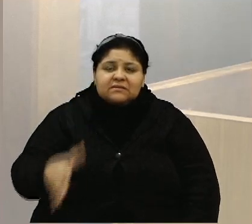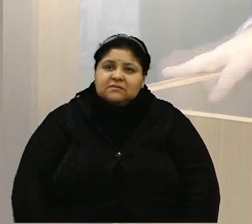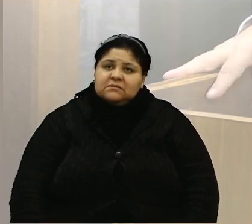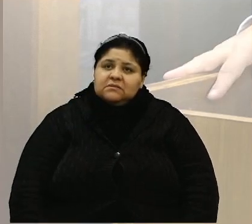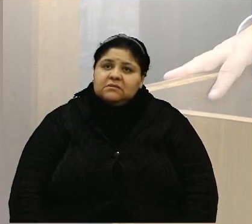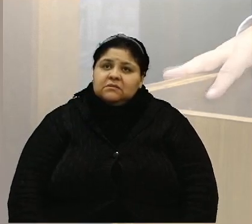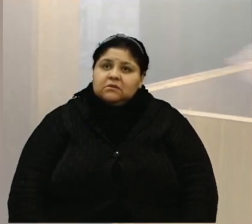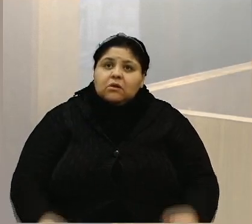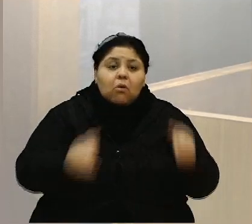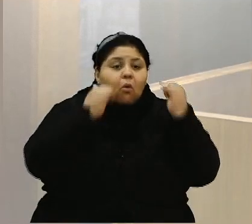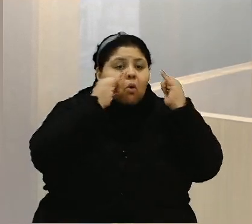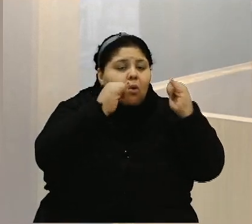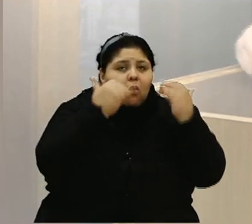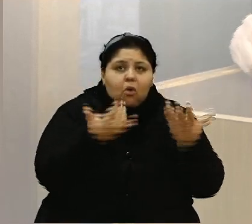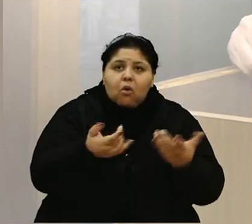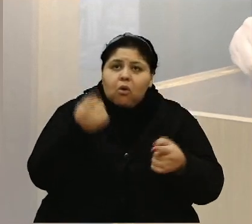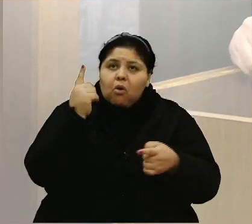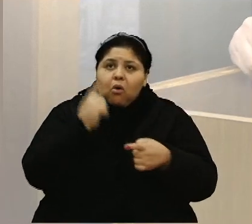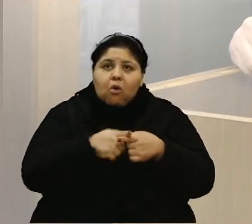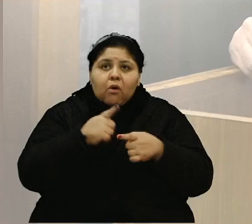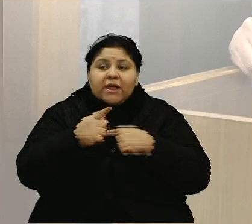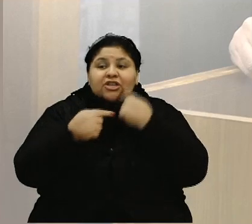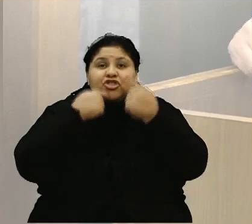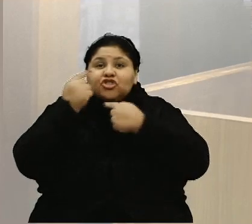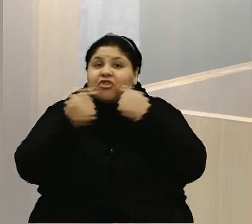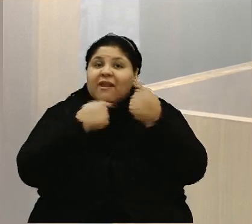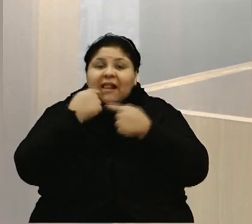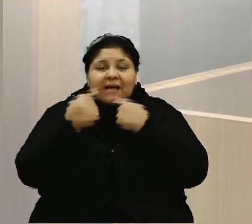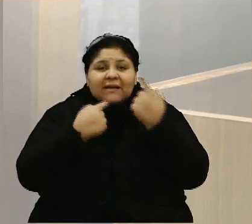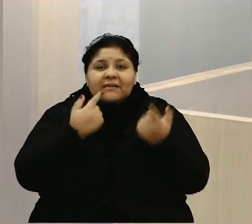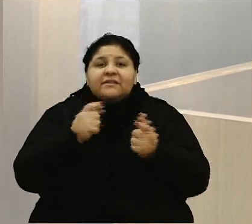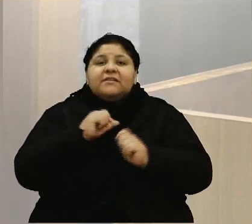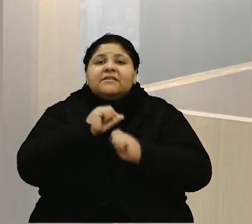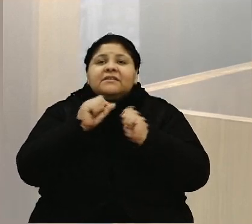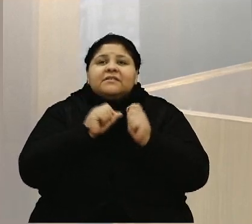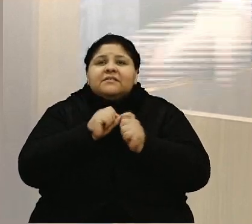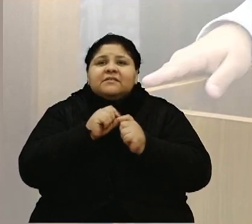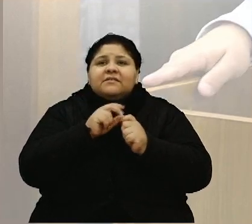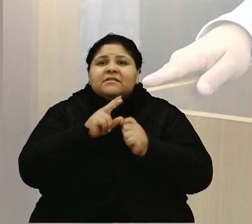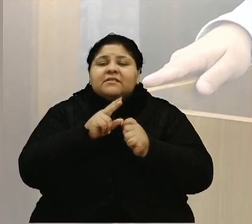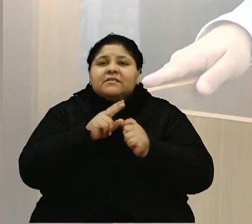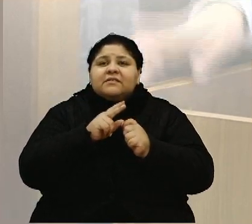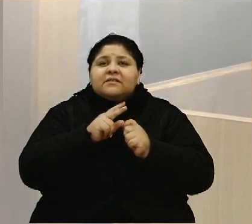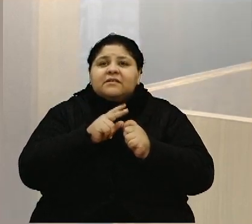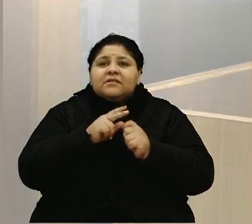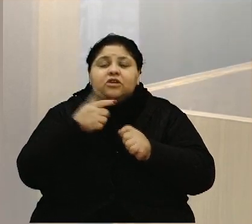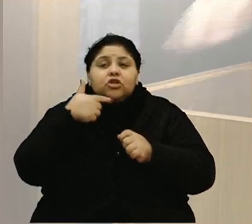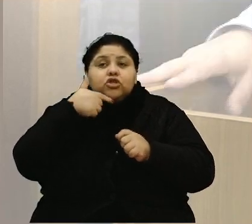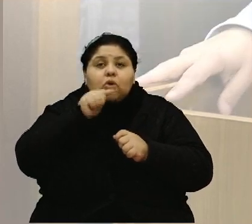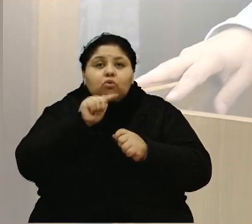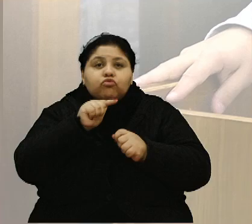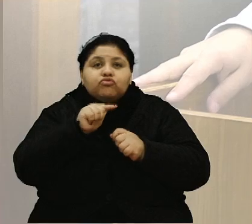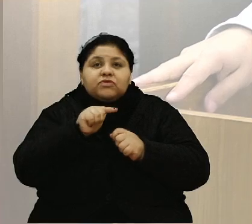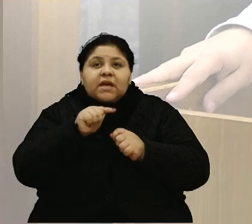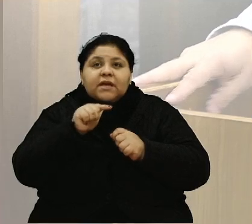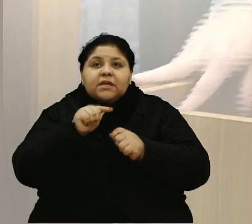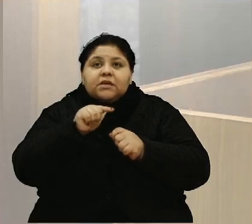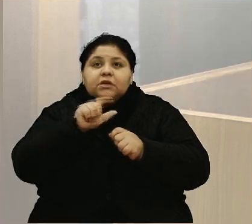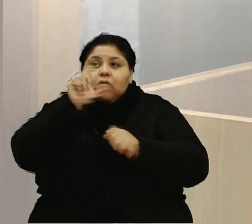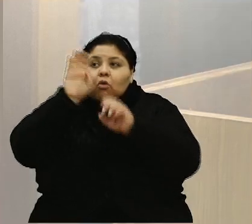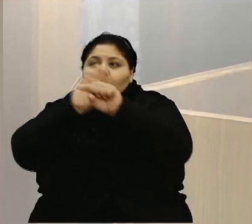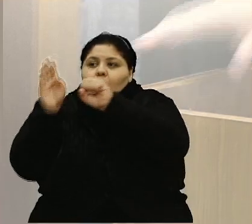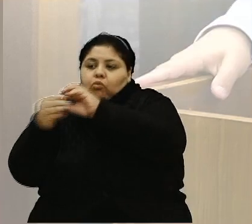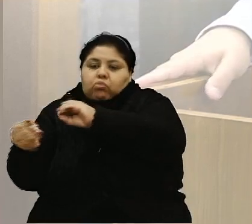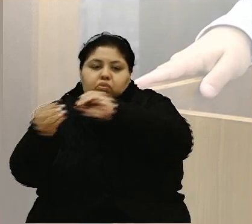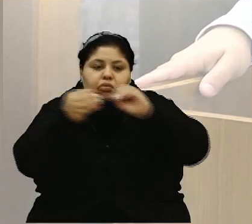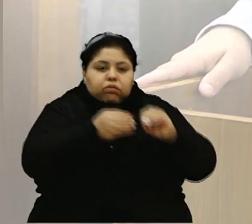tem ônibus, porque é só uma reclamação. Quem é da Vila Ipiranga não consegue ir para o Planalto, ou vice-versa. O